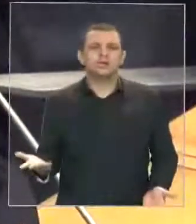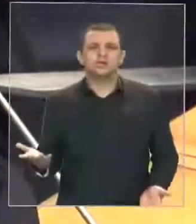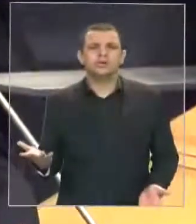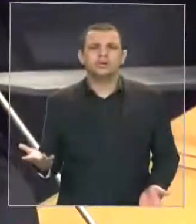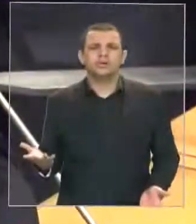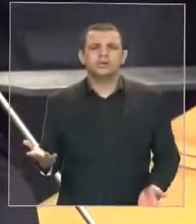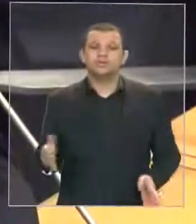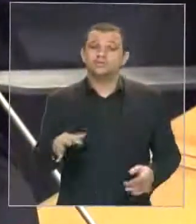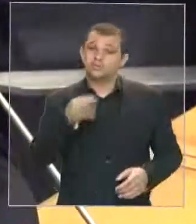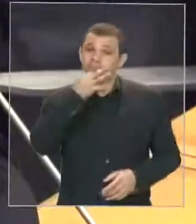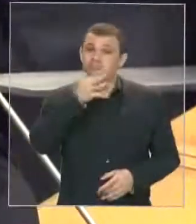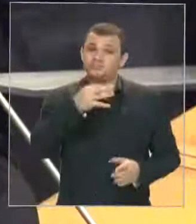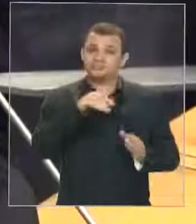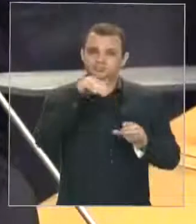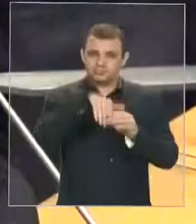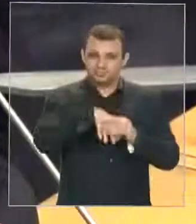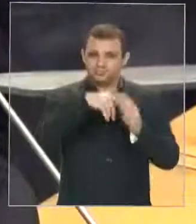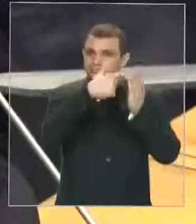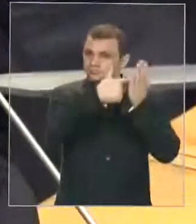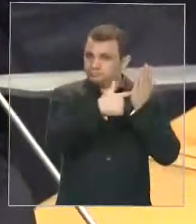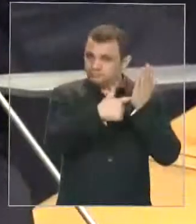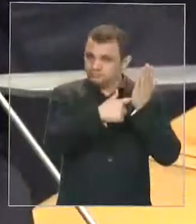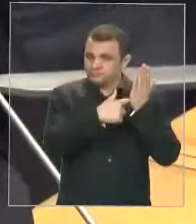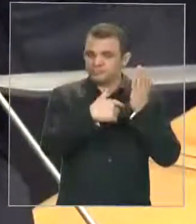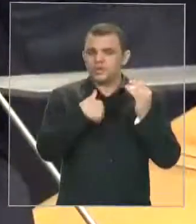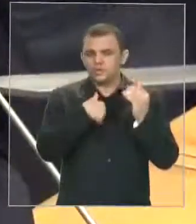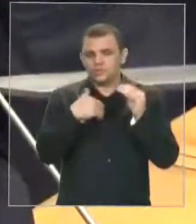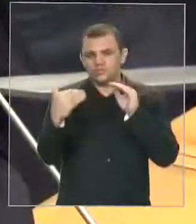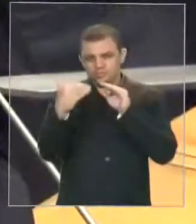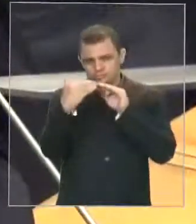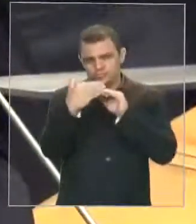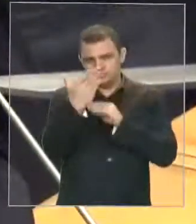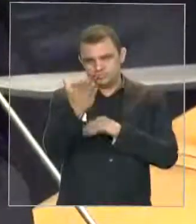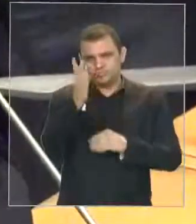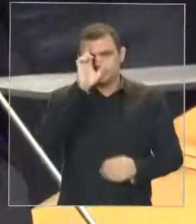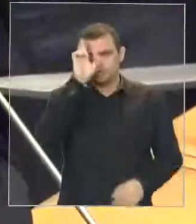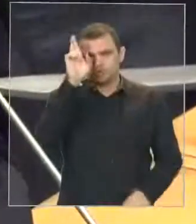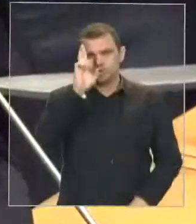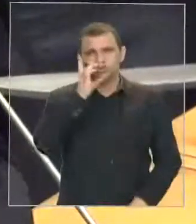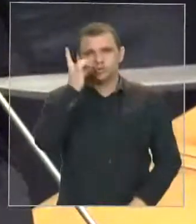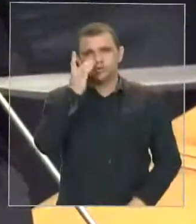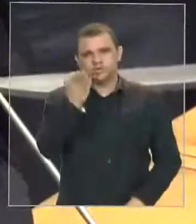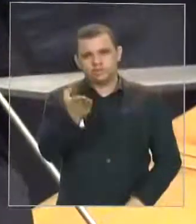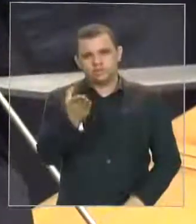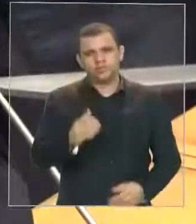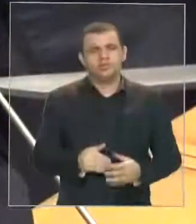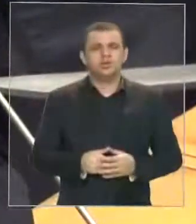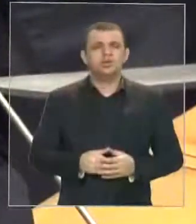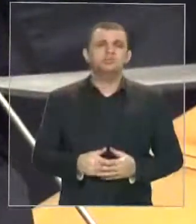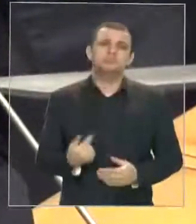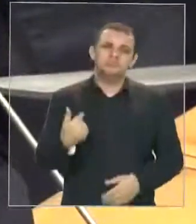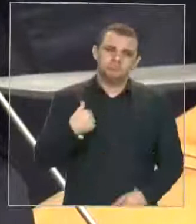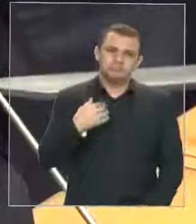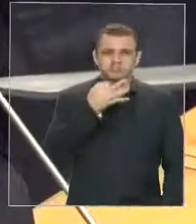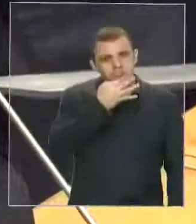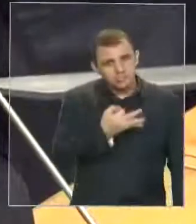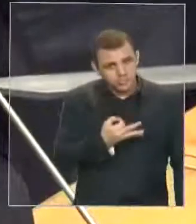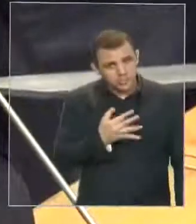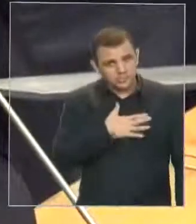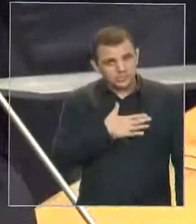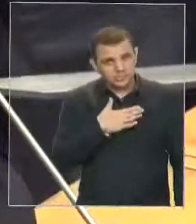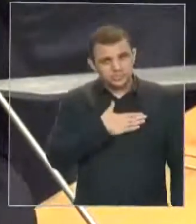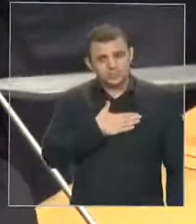em lista, eu acho que eu concordo plenamente com Vossa Excelência, defendo que não